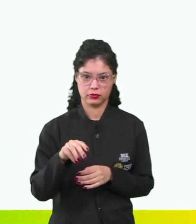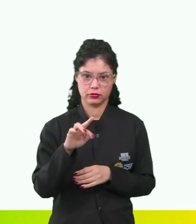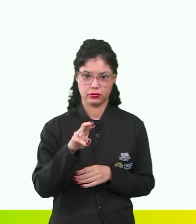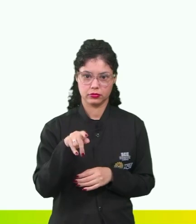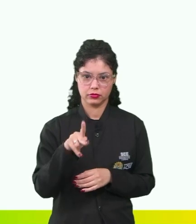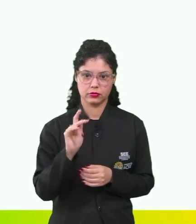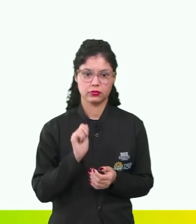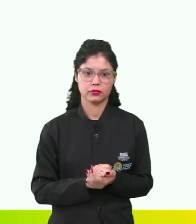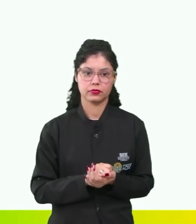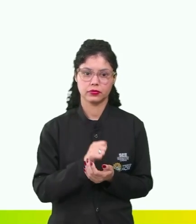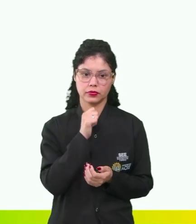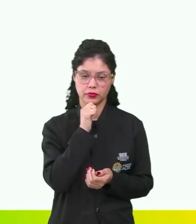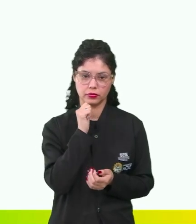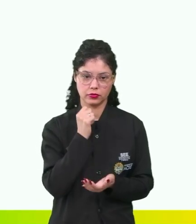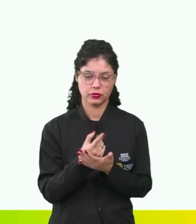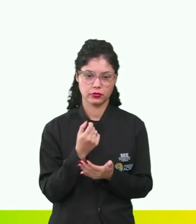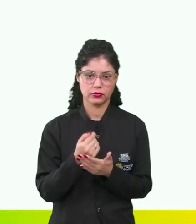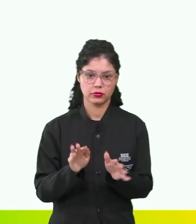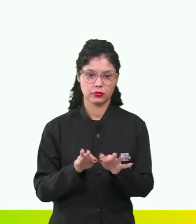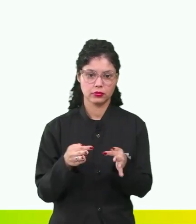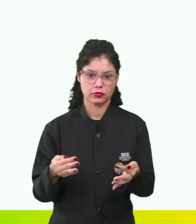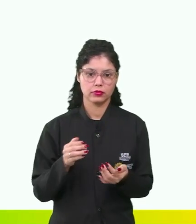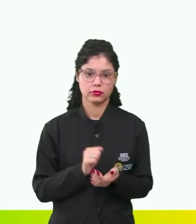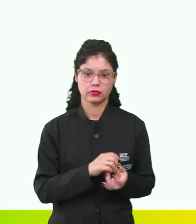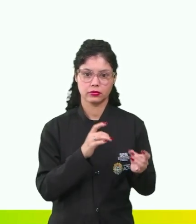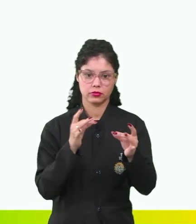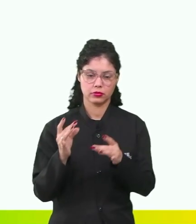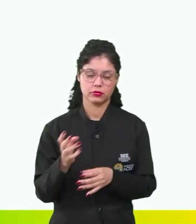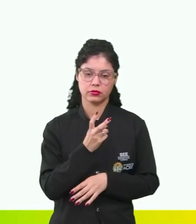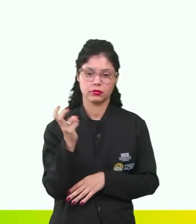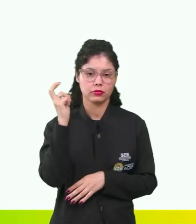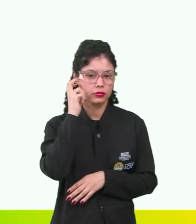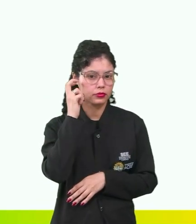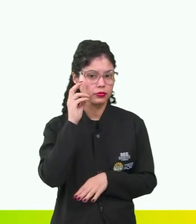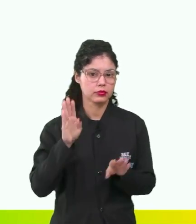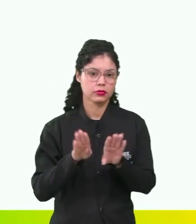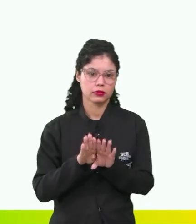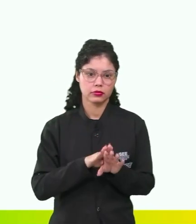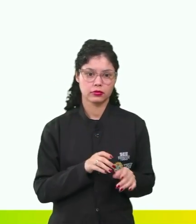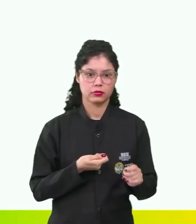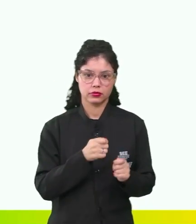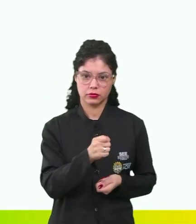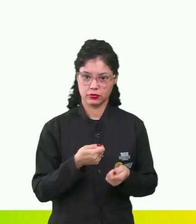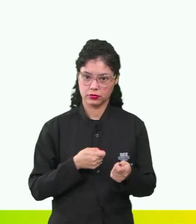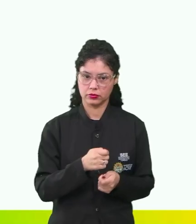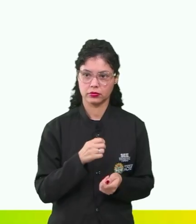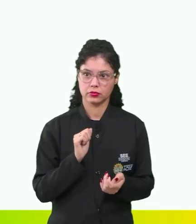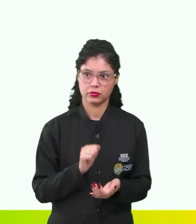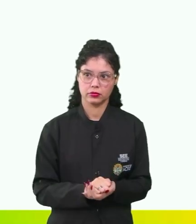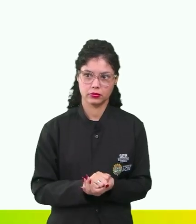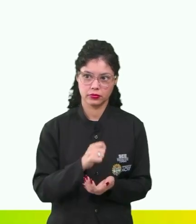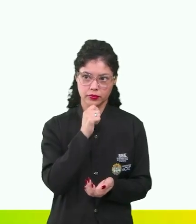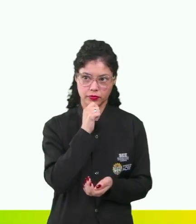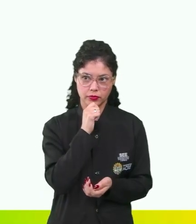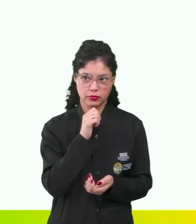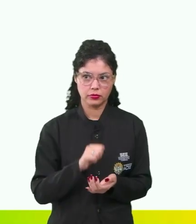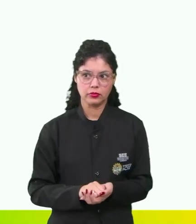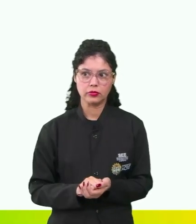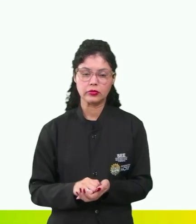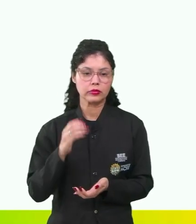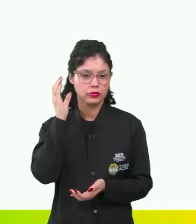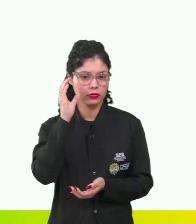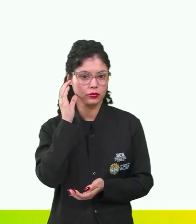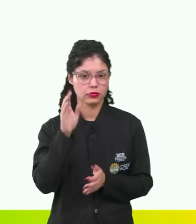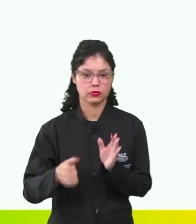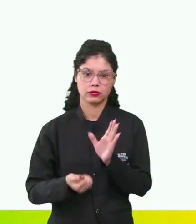marketing, aliena os consumidores, simplificando e comercializando a cultura para dominar as